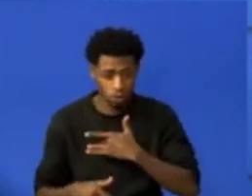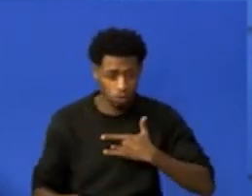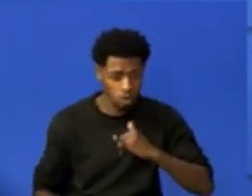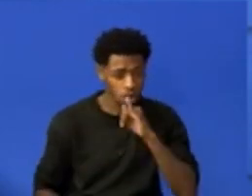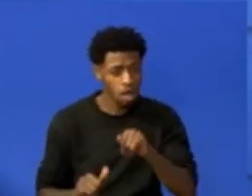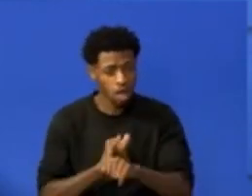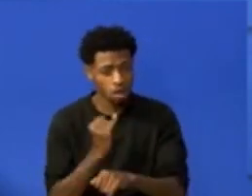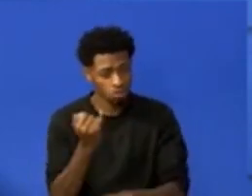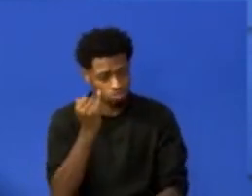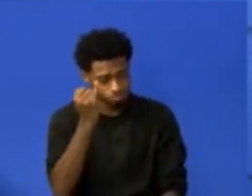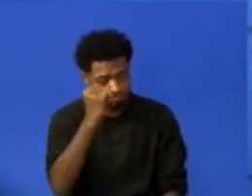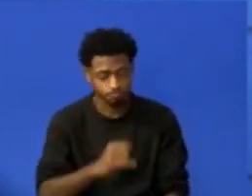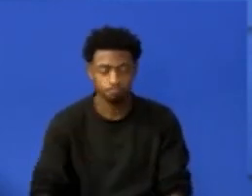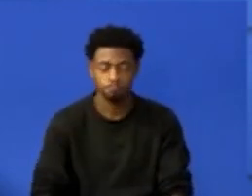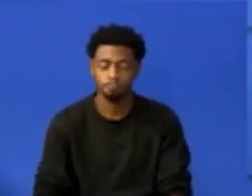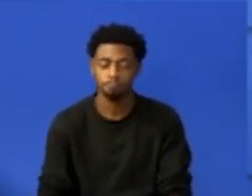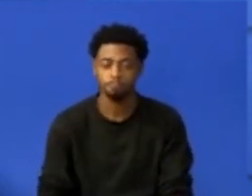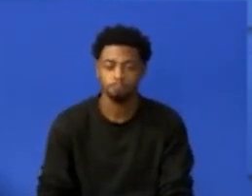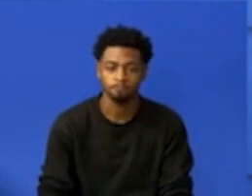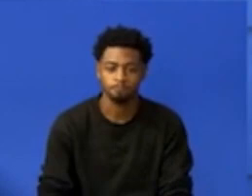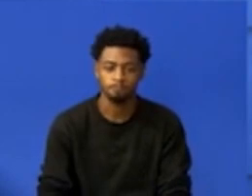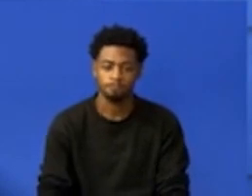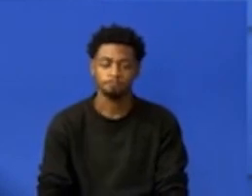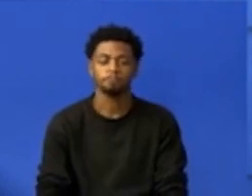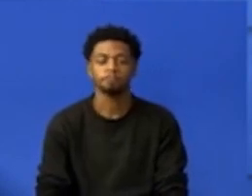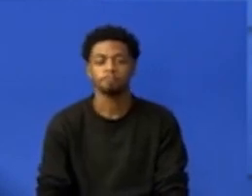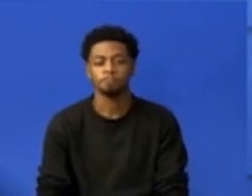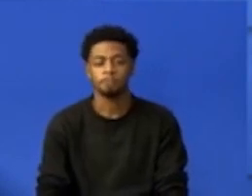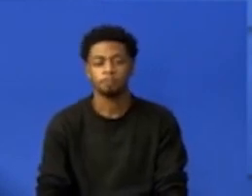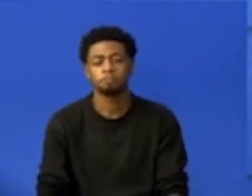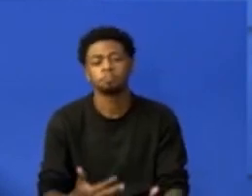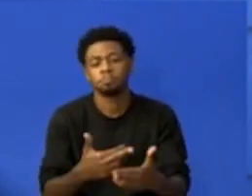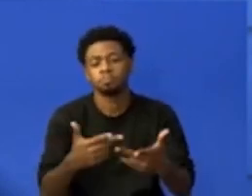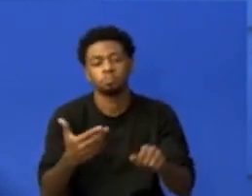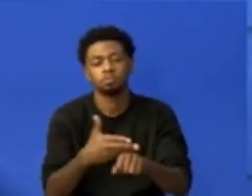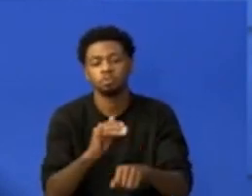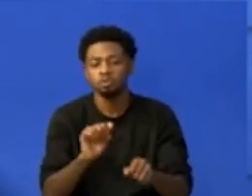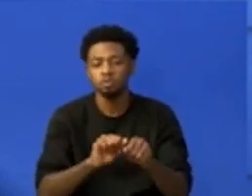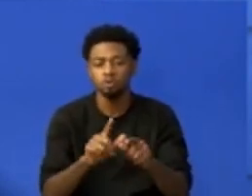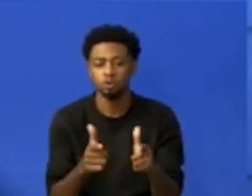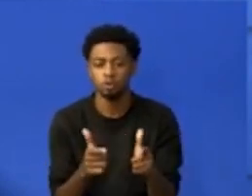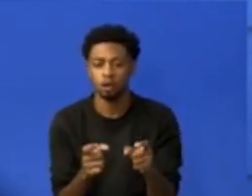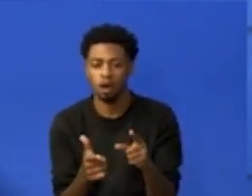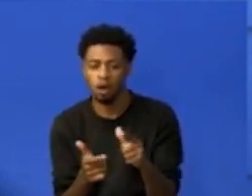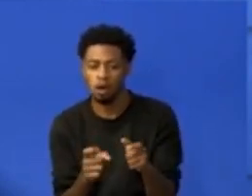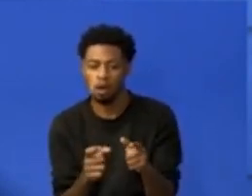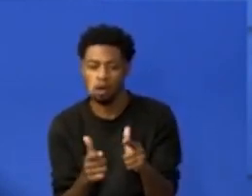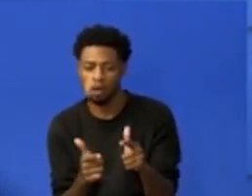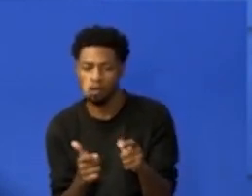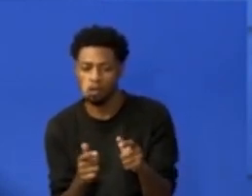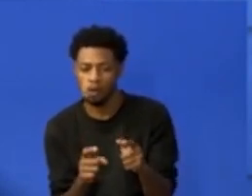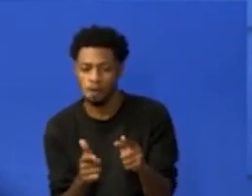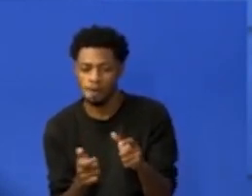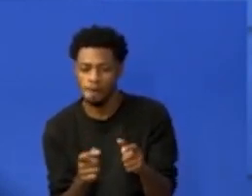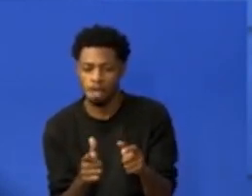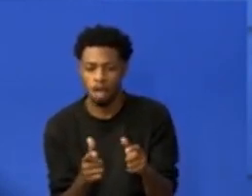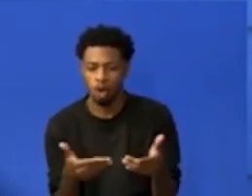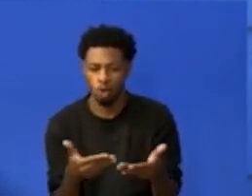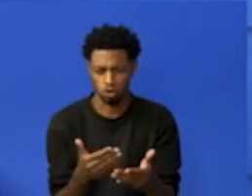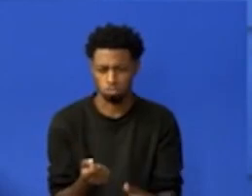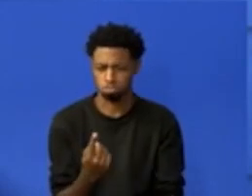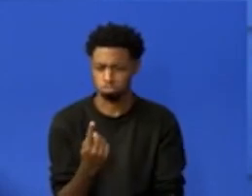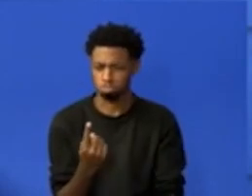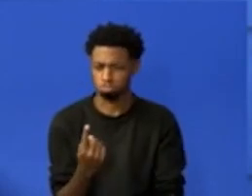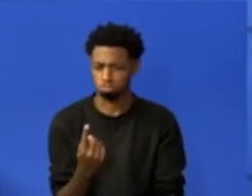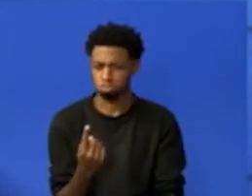uma estratégia bastante interessante. E os exercícios com videogames ou os exergames também. Hoje, esses